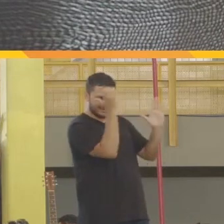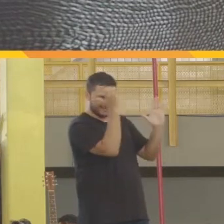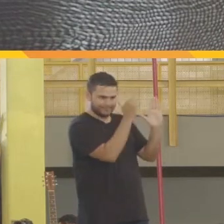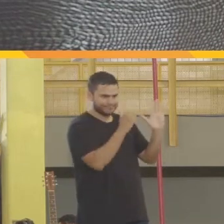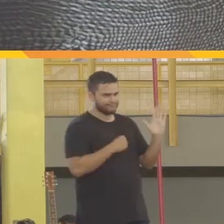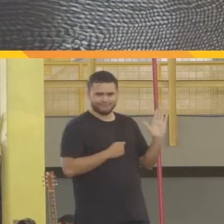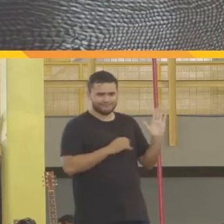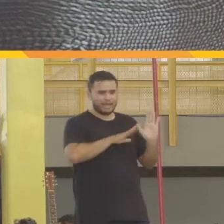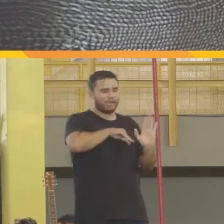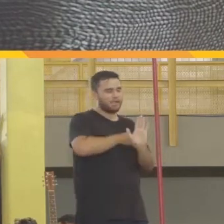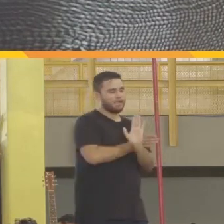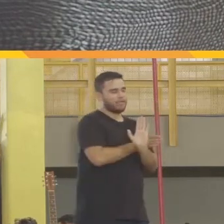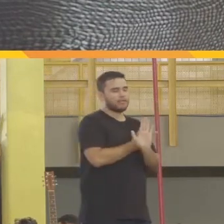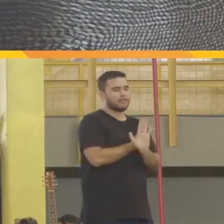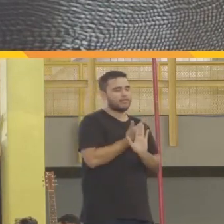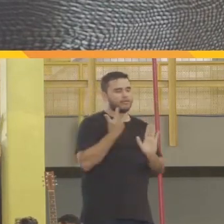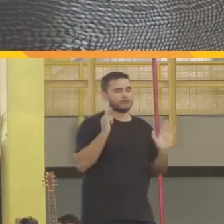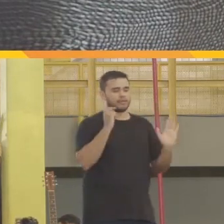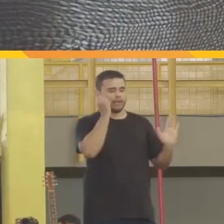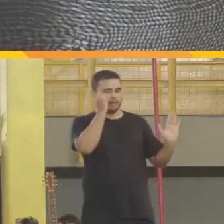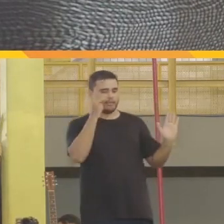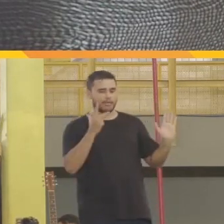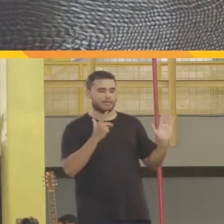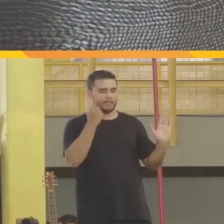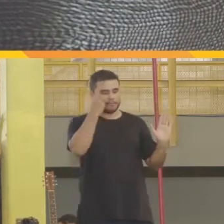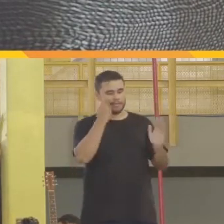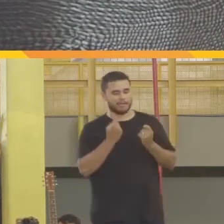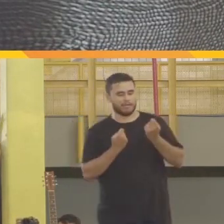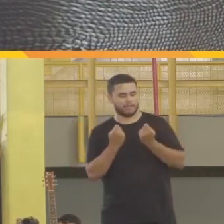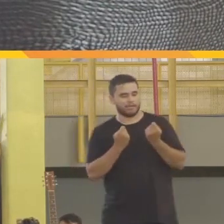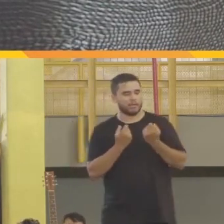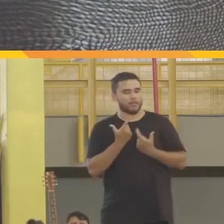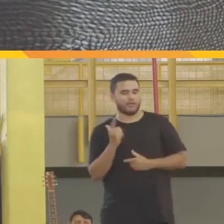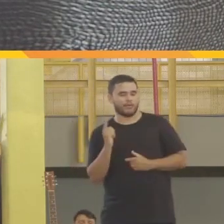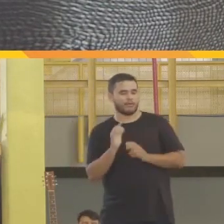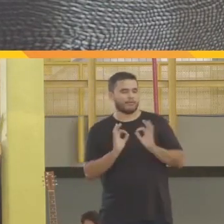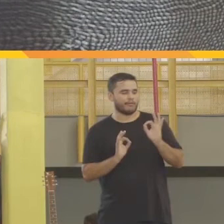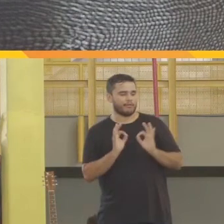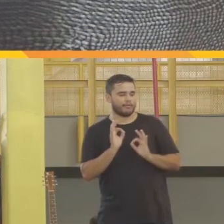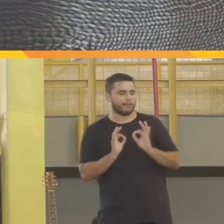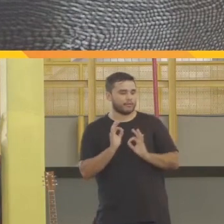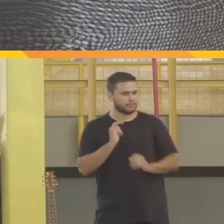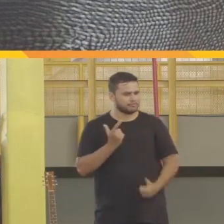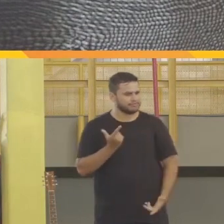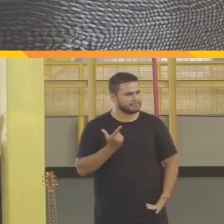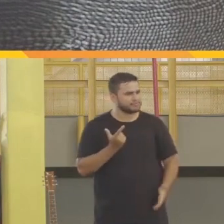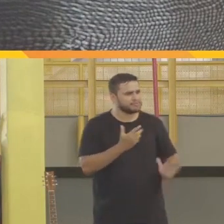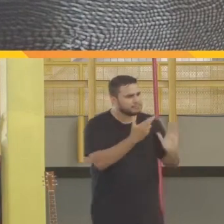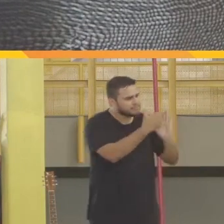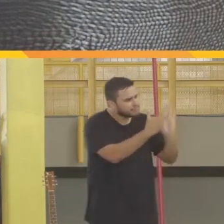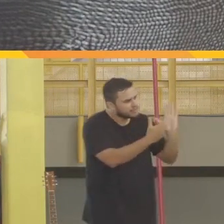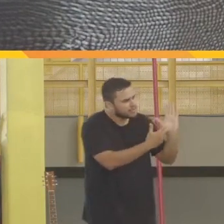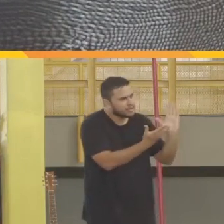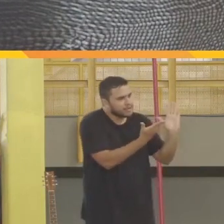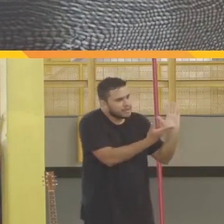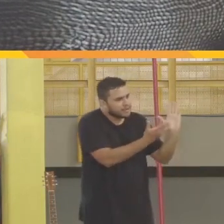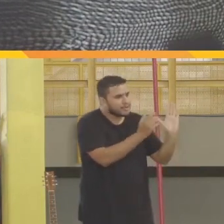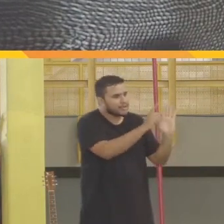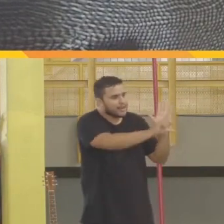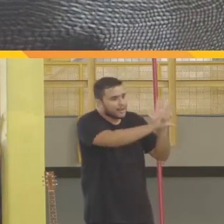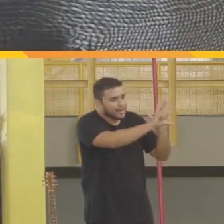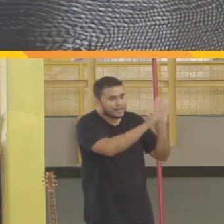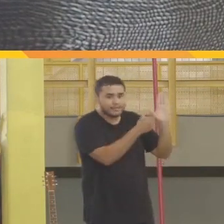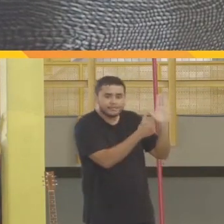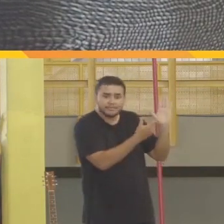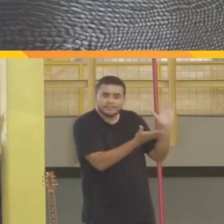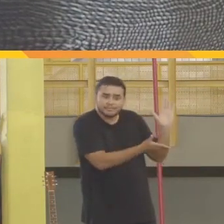seguinte: tanto em Portugal quanto na Espanha, havia um comportamento que se reproduzia por parte